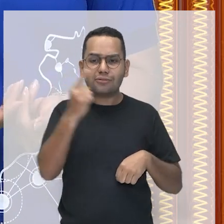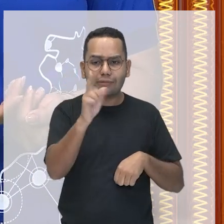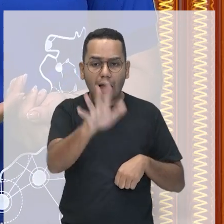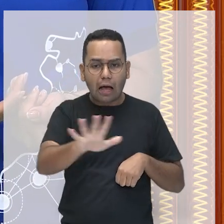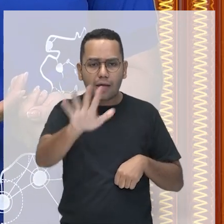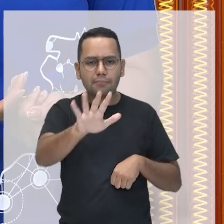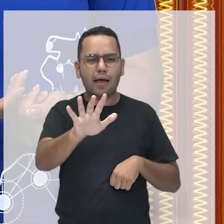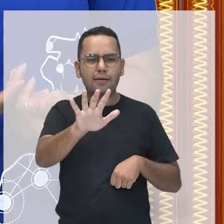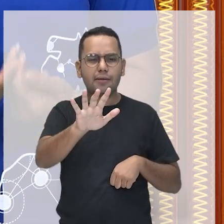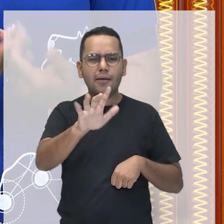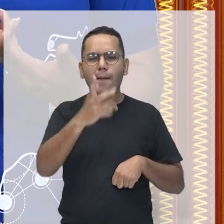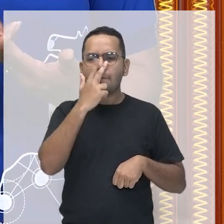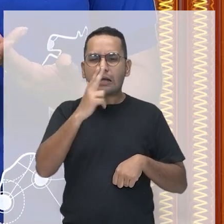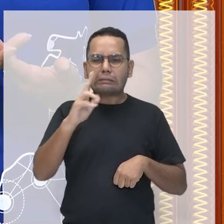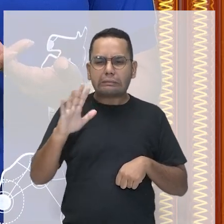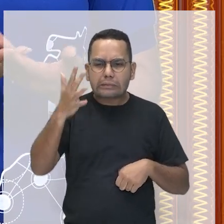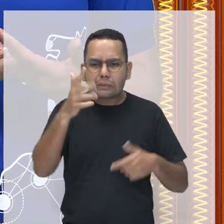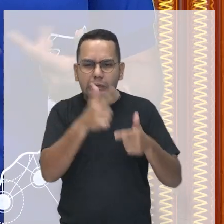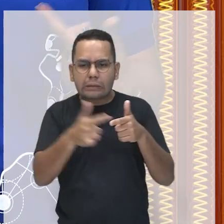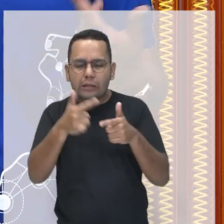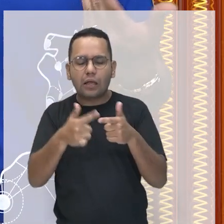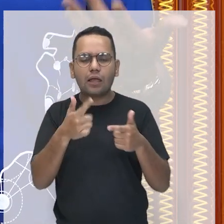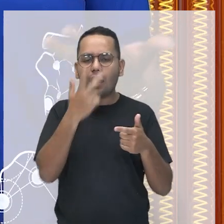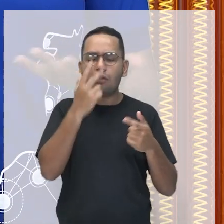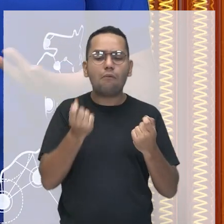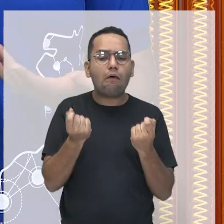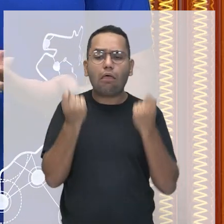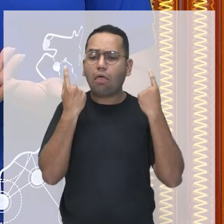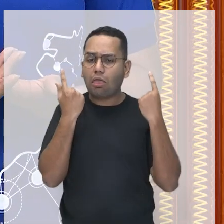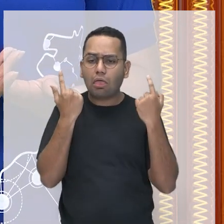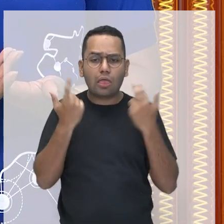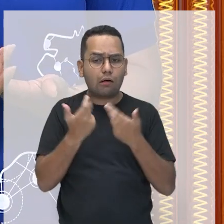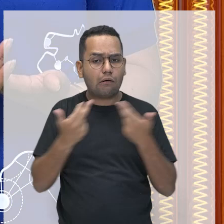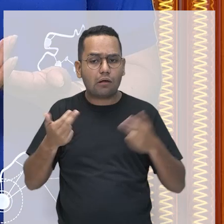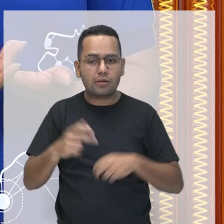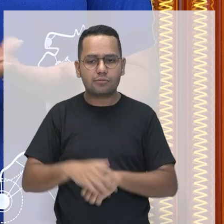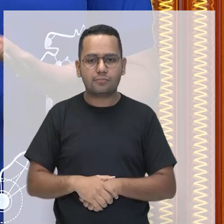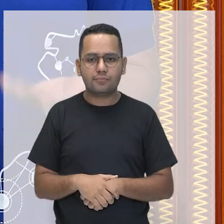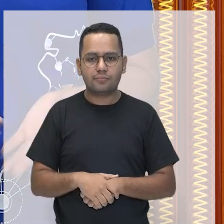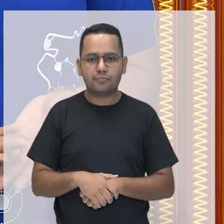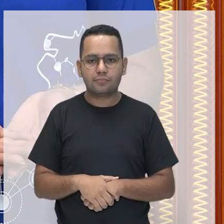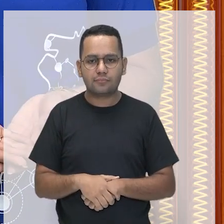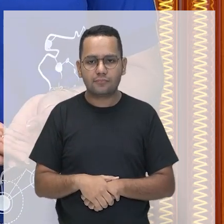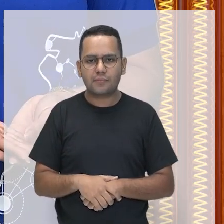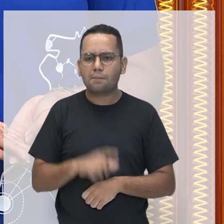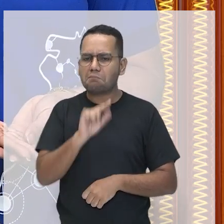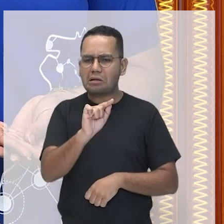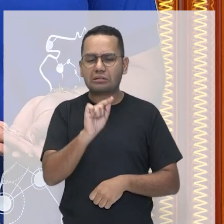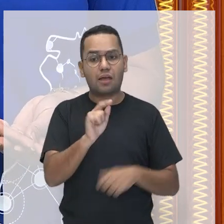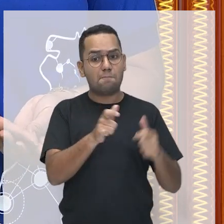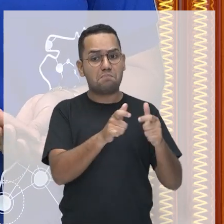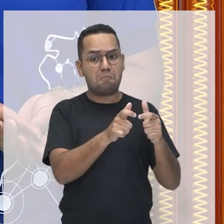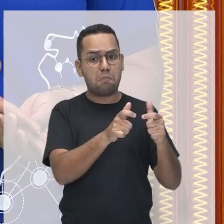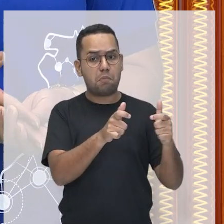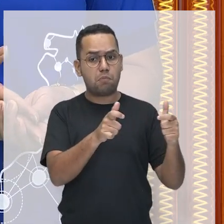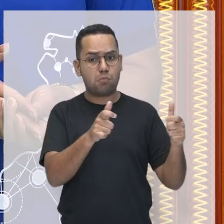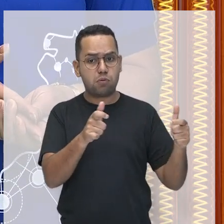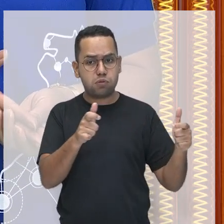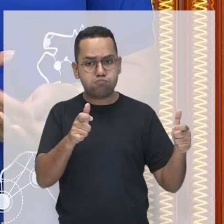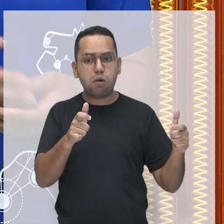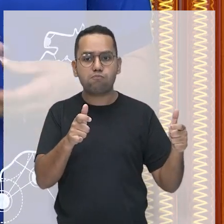indiferente com esses problemas sociais, fazendo com que aumentassem cada vez mais a insatisfação com o seu